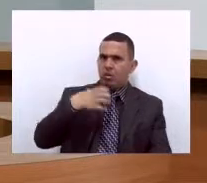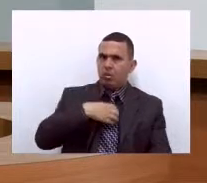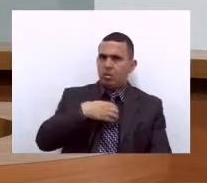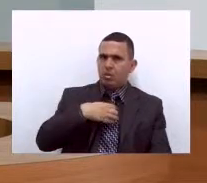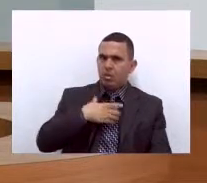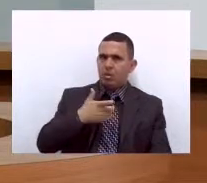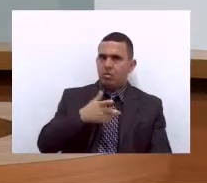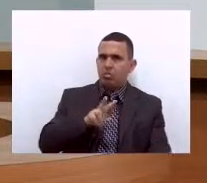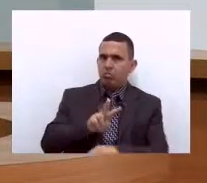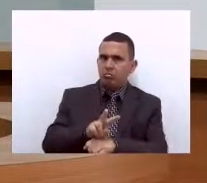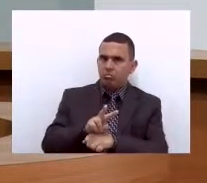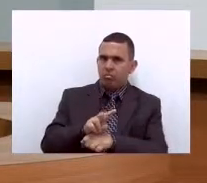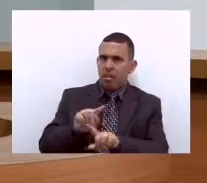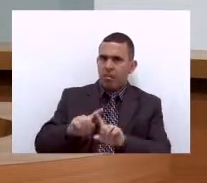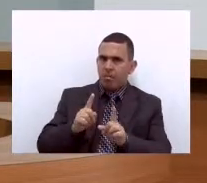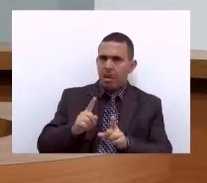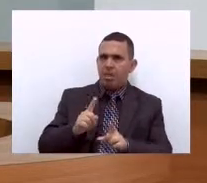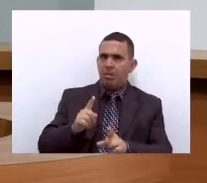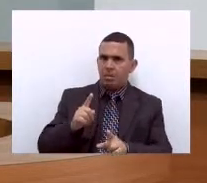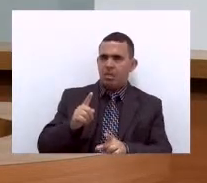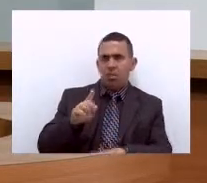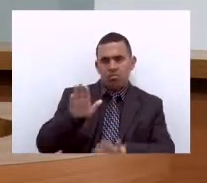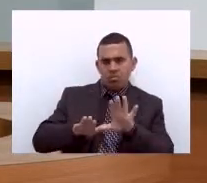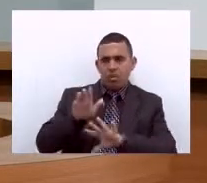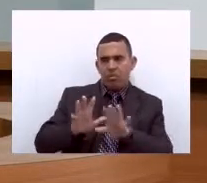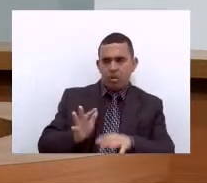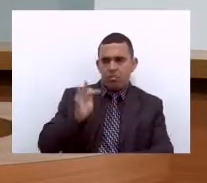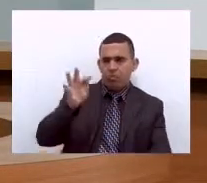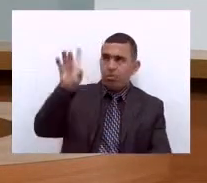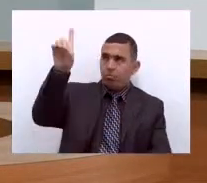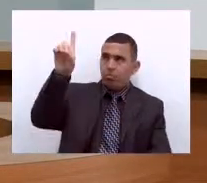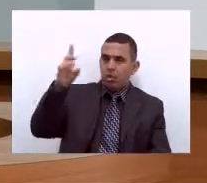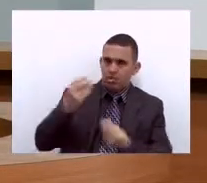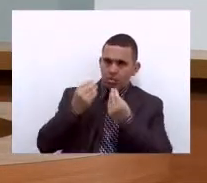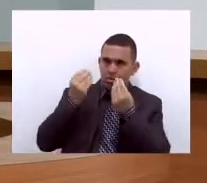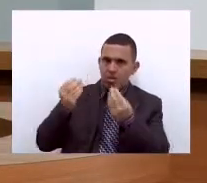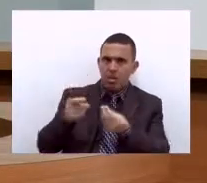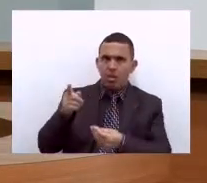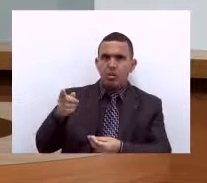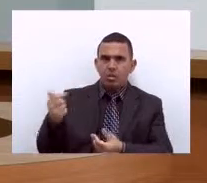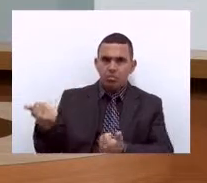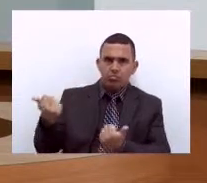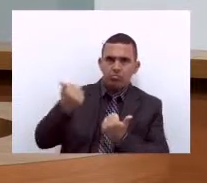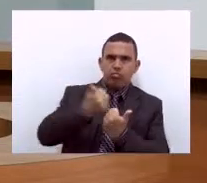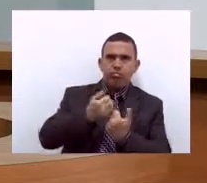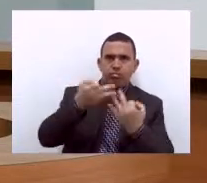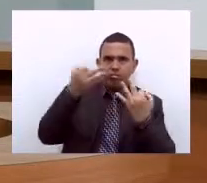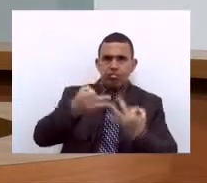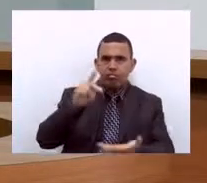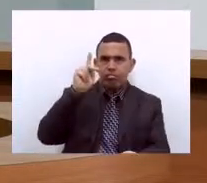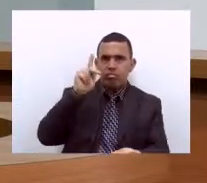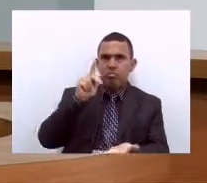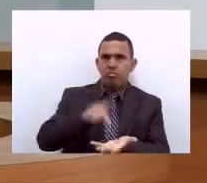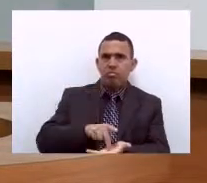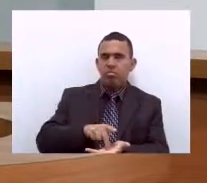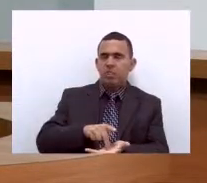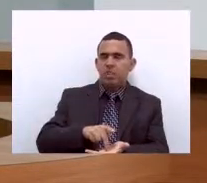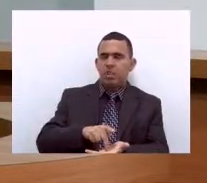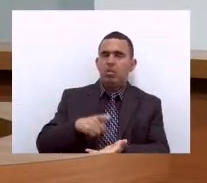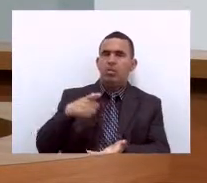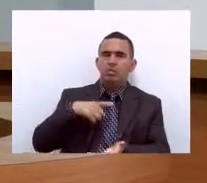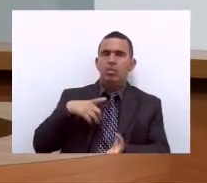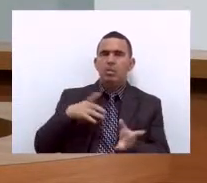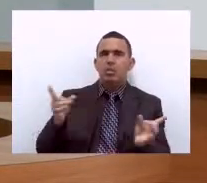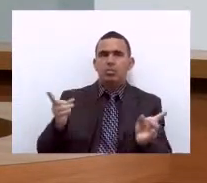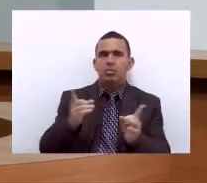temporária, mas quem sabe um dia Deus lhe permitirá ocupá-la de forma substancial e de um mandato